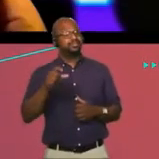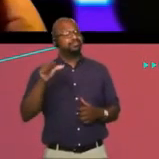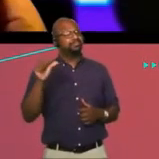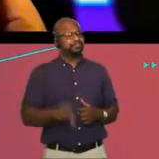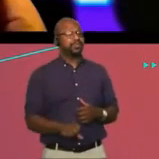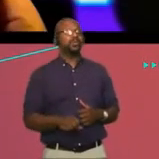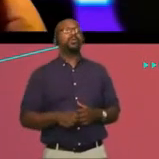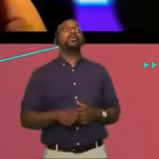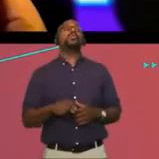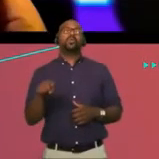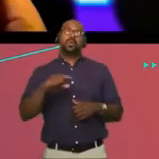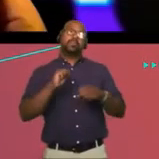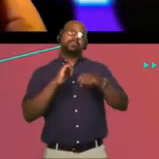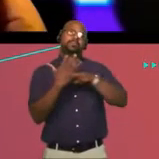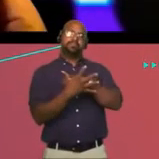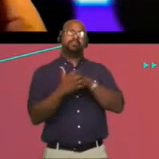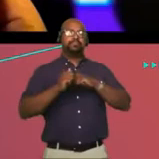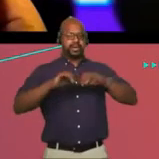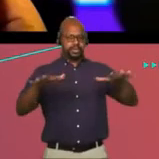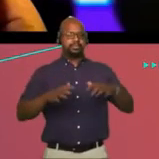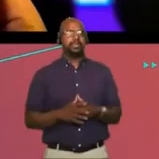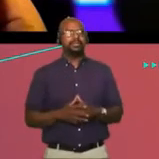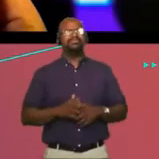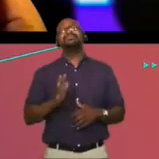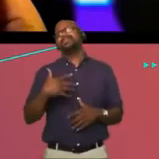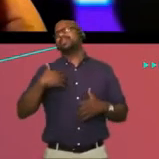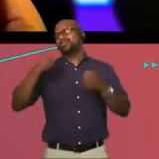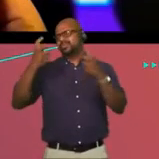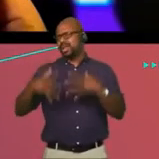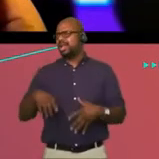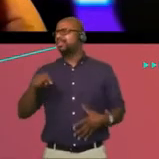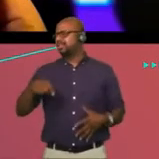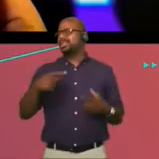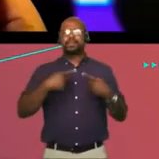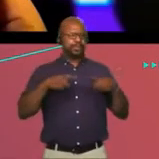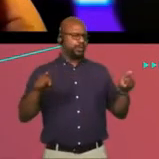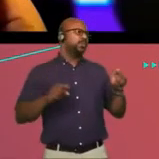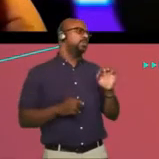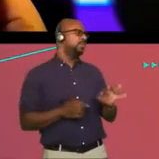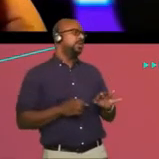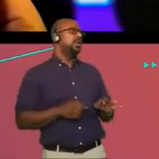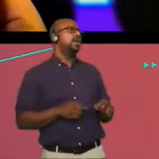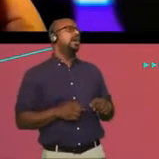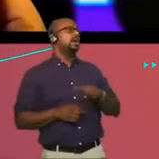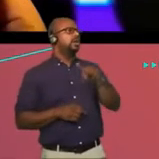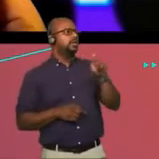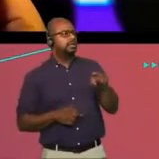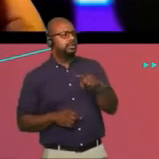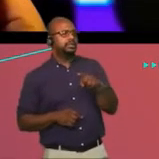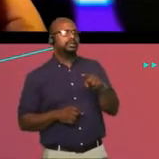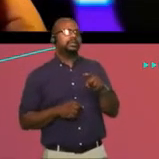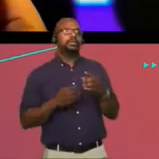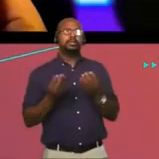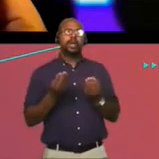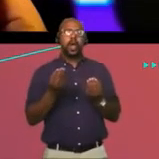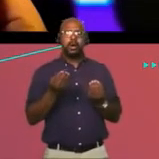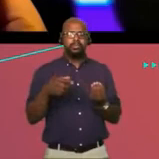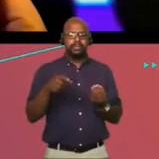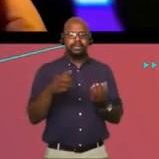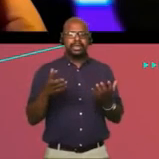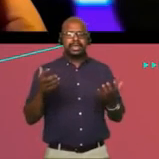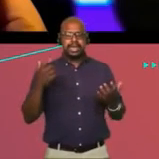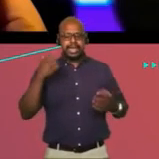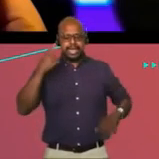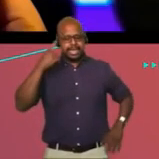piorou com a pandemia na já foi falado aqui na abertura esses tem homestay seis